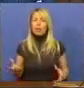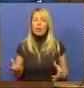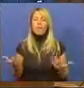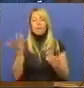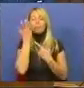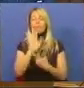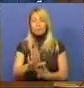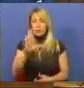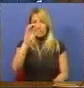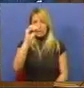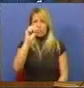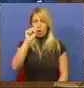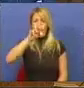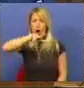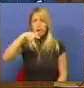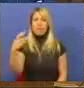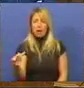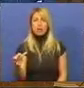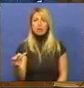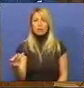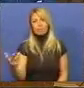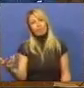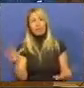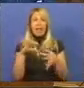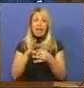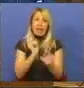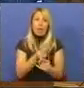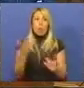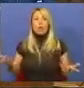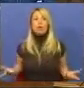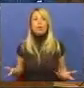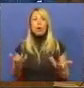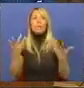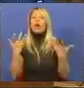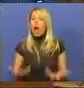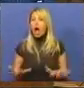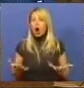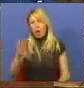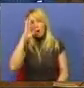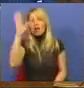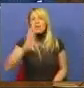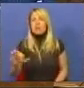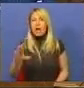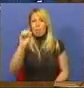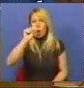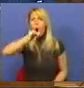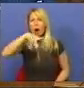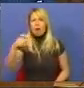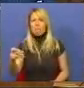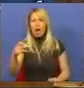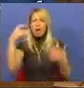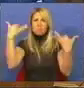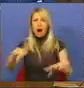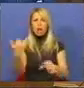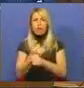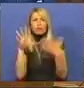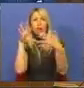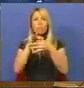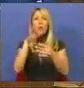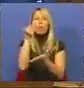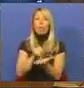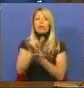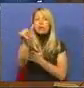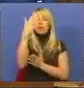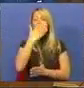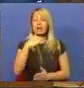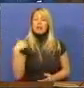exemplo das OGMAs redunda nisto. É que neste momento, como sabe, as OGMAs servem mal à Força Aérea. E se nós queremos uma